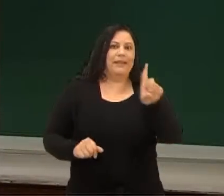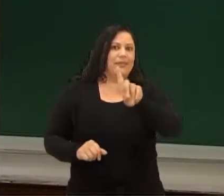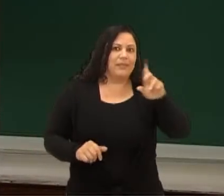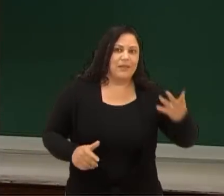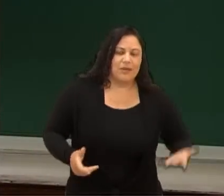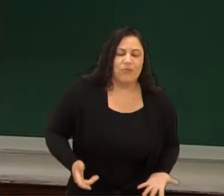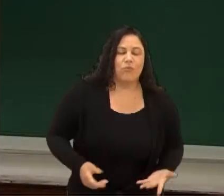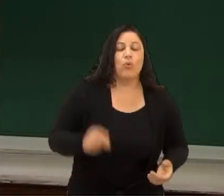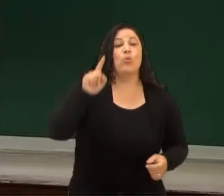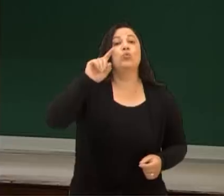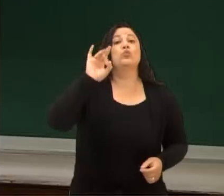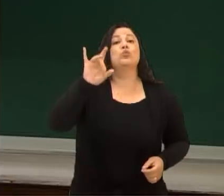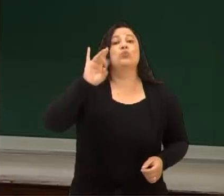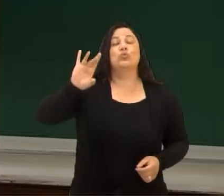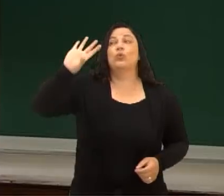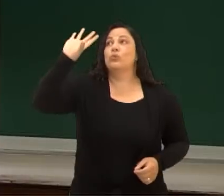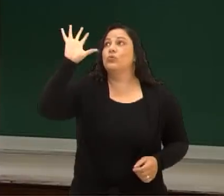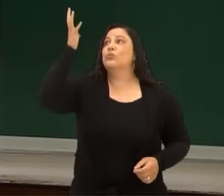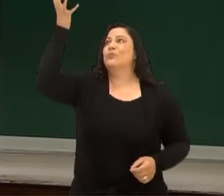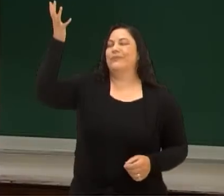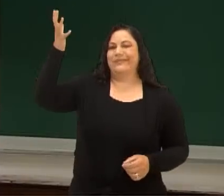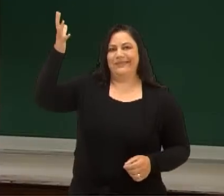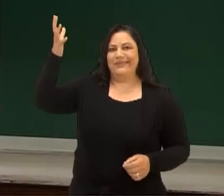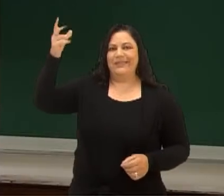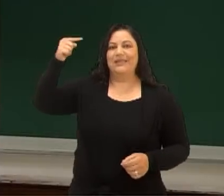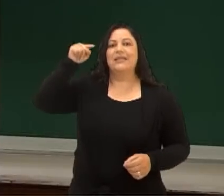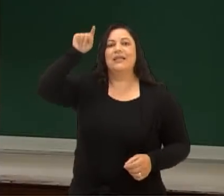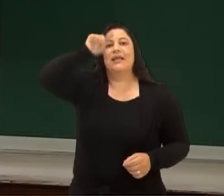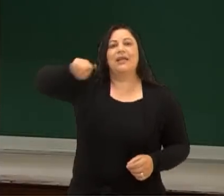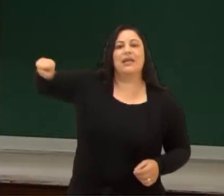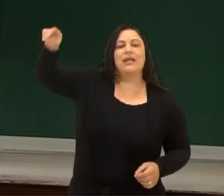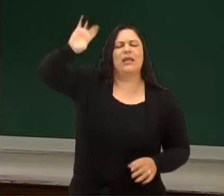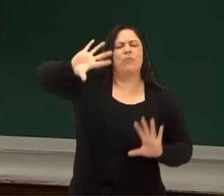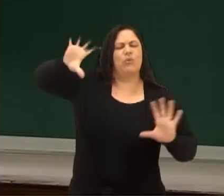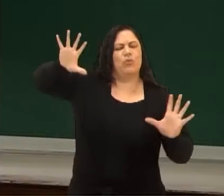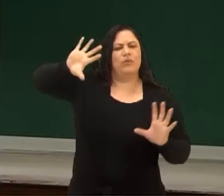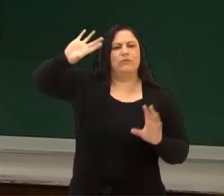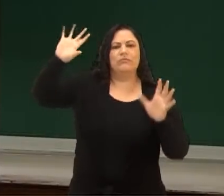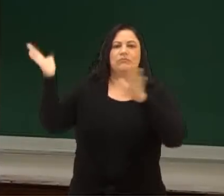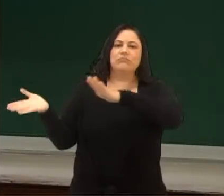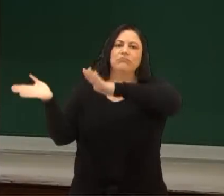gente vai ter a previsão do tempo, porque é o tempo que se modifica